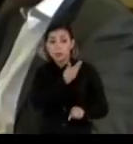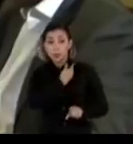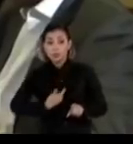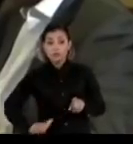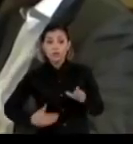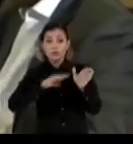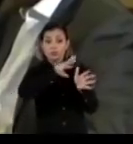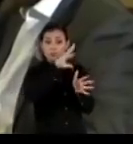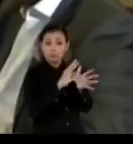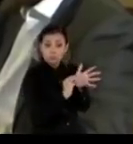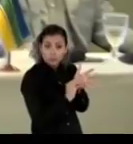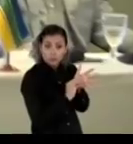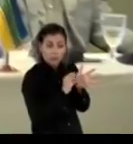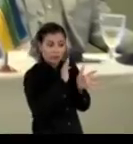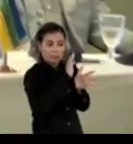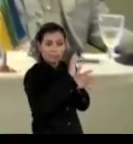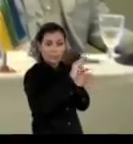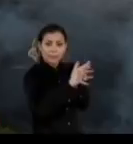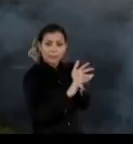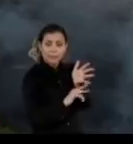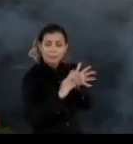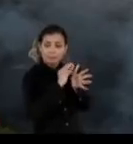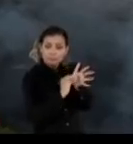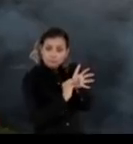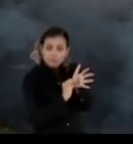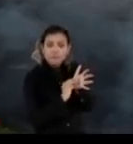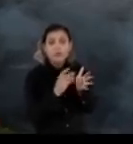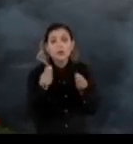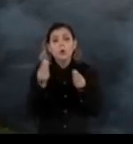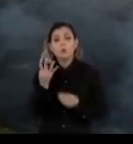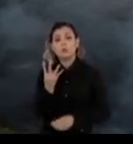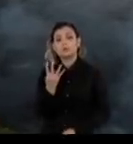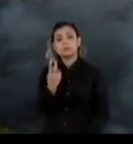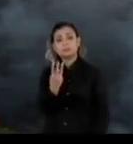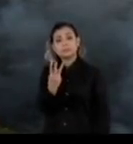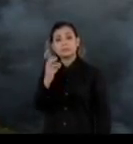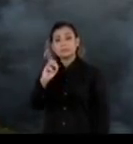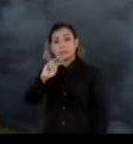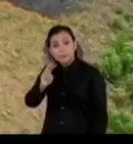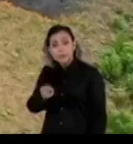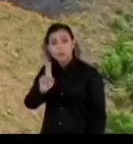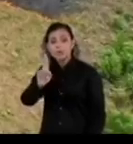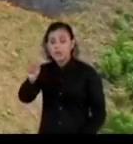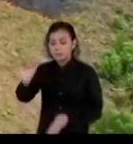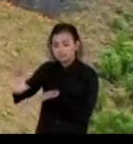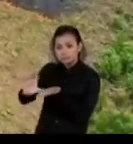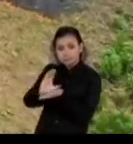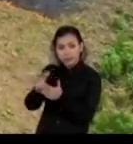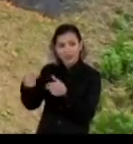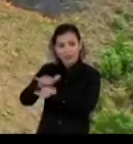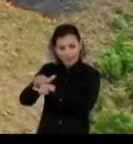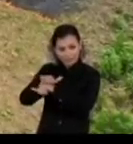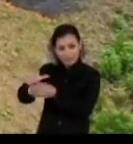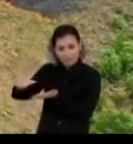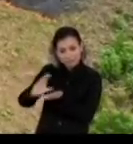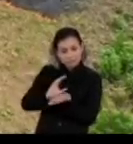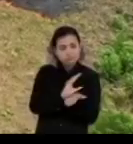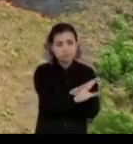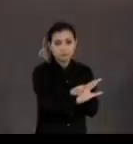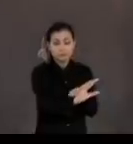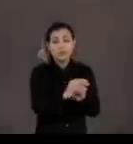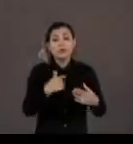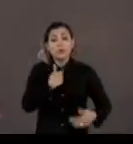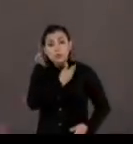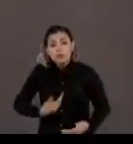região definiram como vão distribuir e aplicar os 430 milhões de reais do fundo da Lava Jato. Os governadores têm